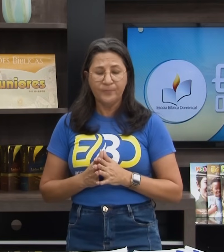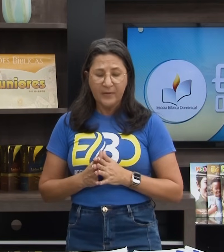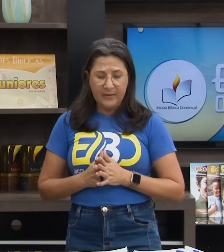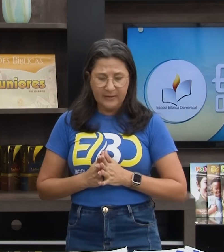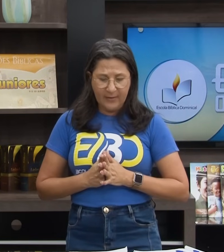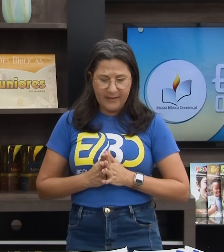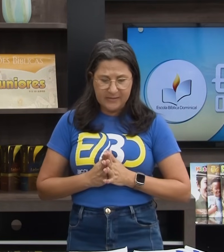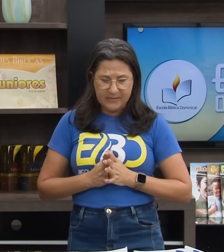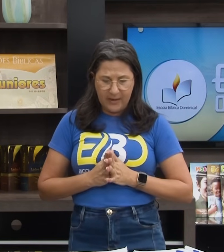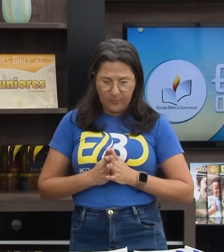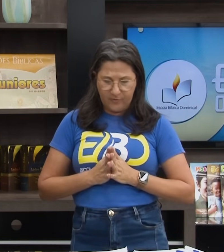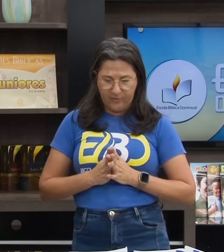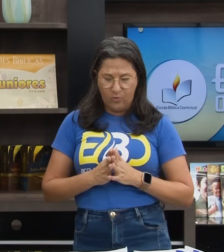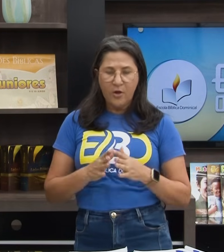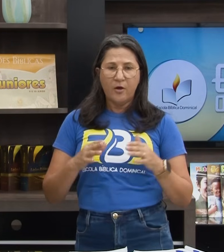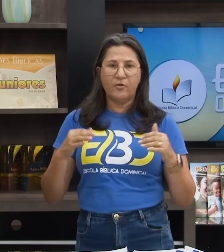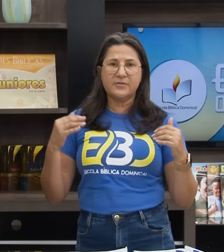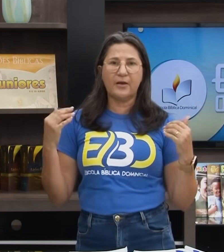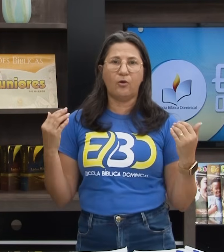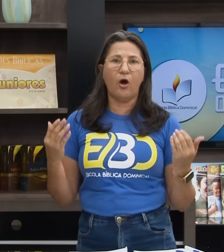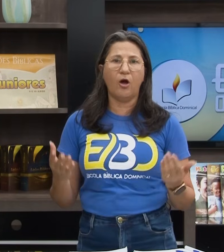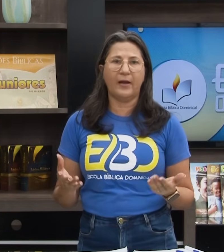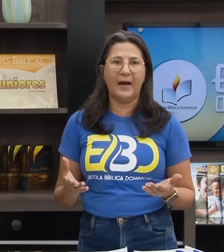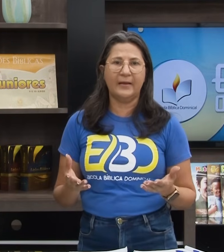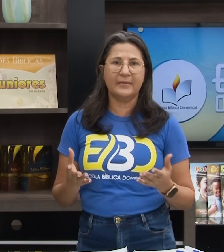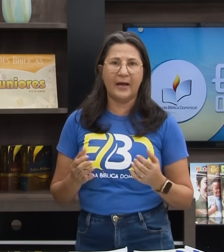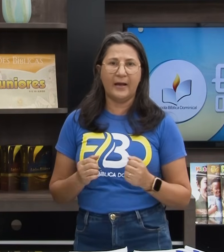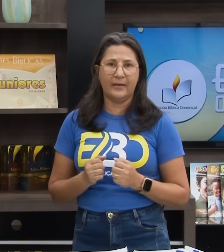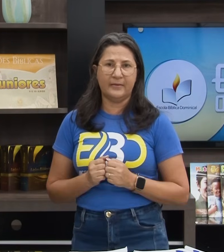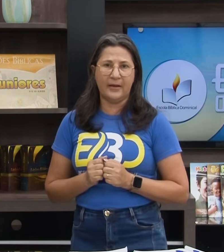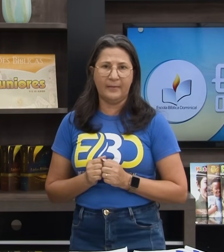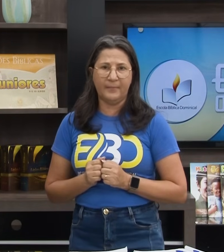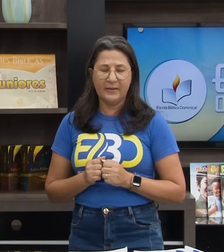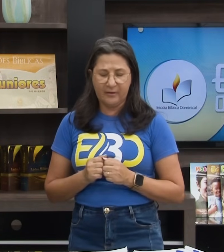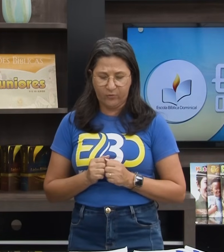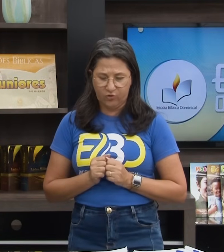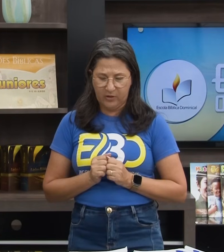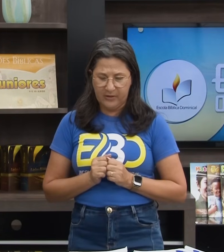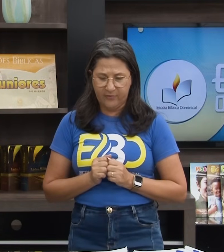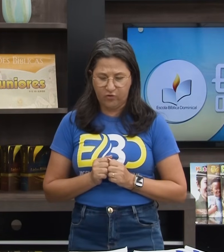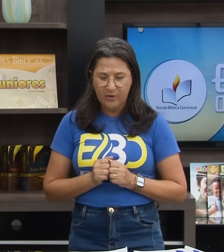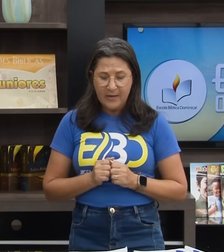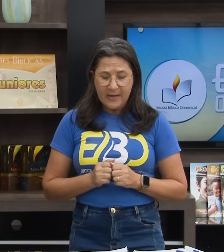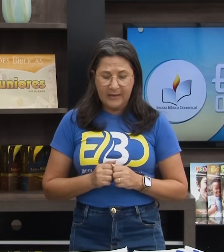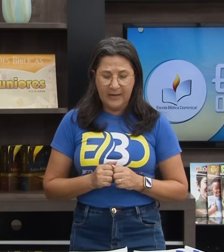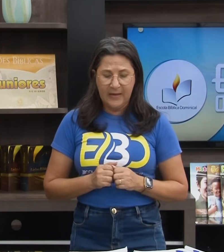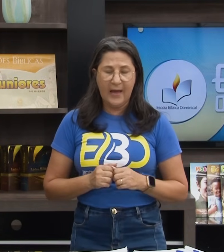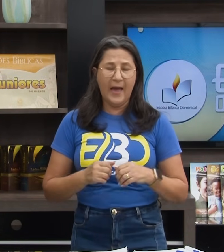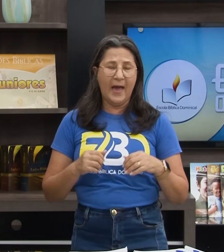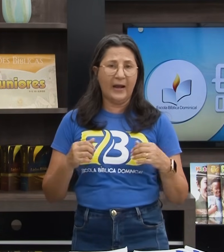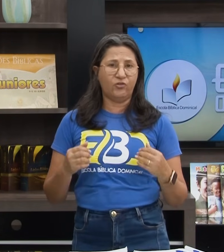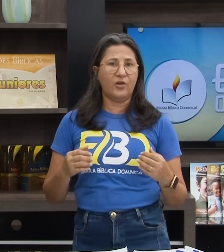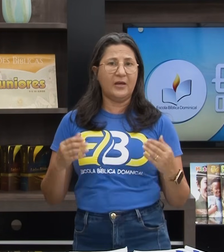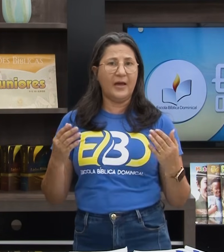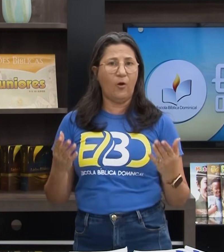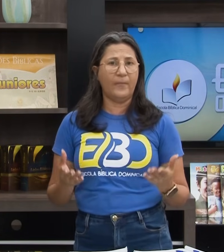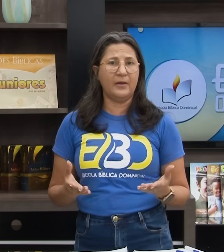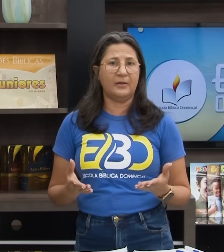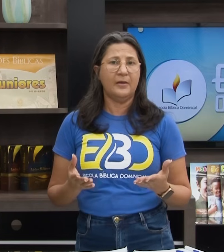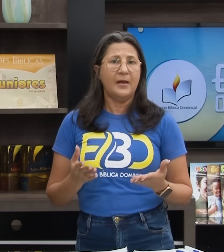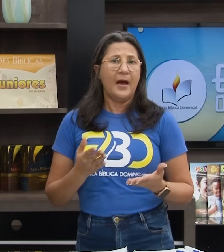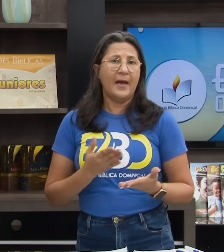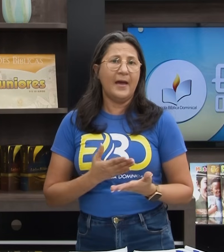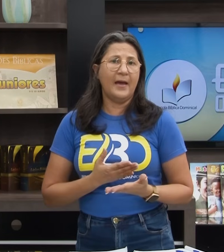passando então é necessário Professor você colocar na na mente das suas crianças que elas têm que